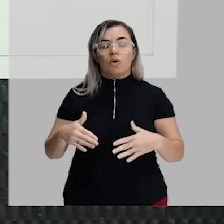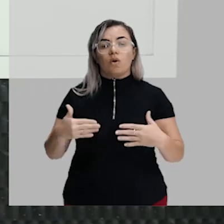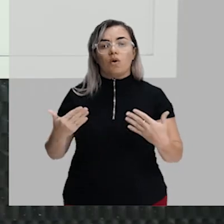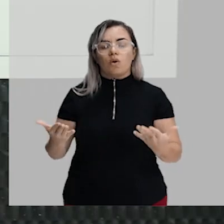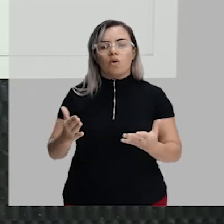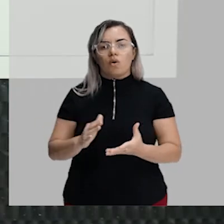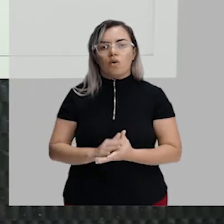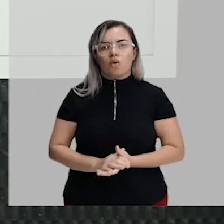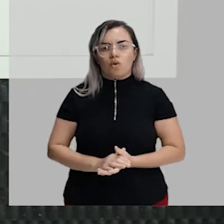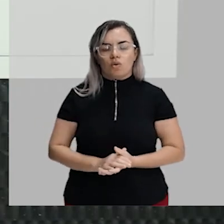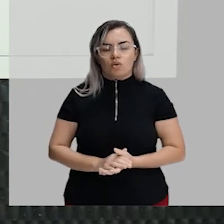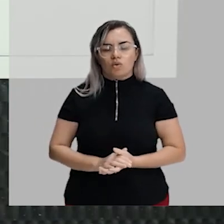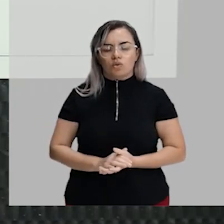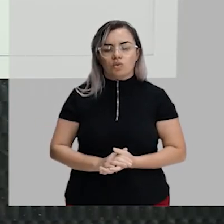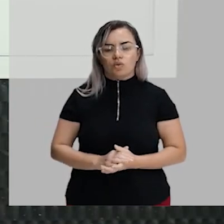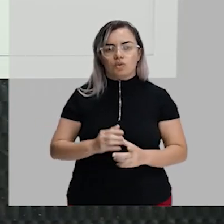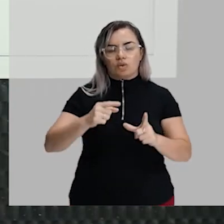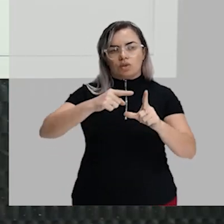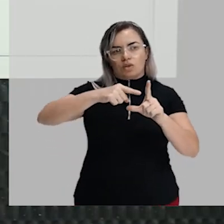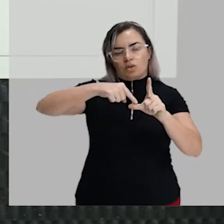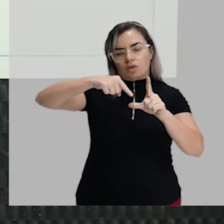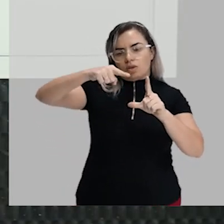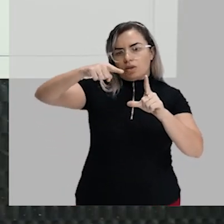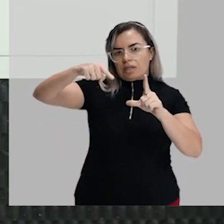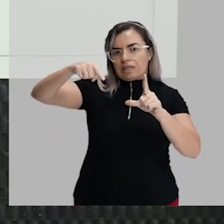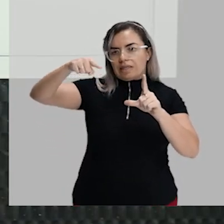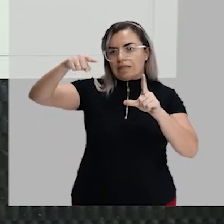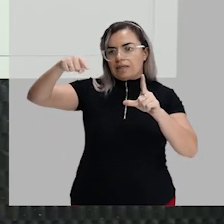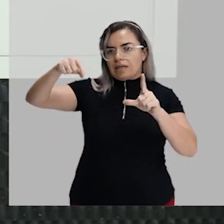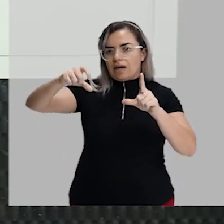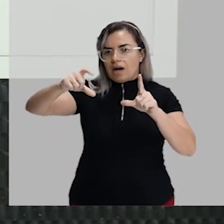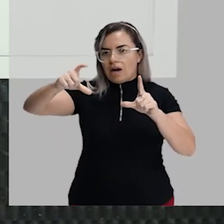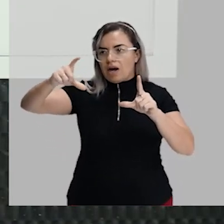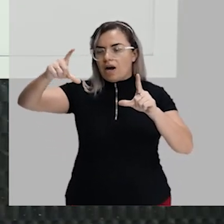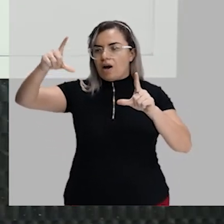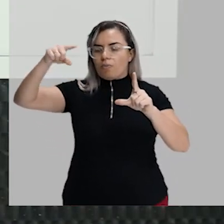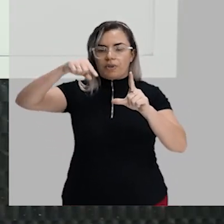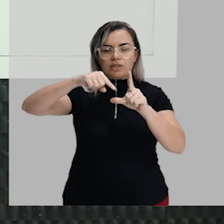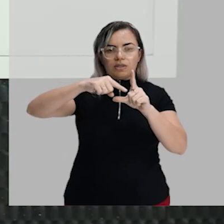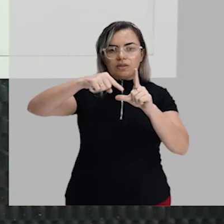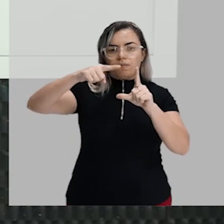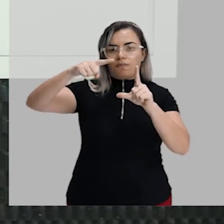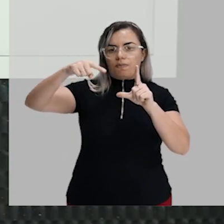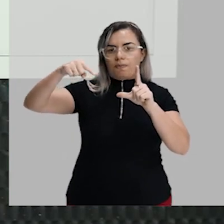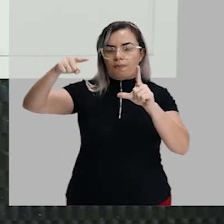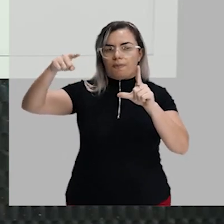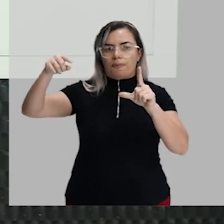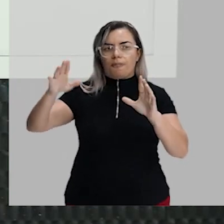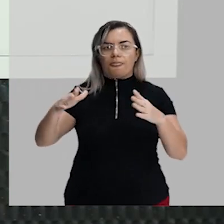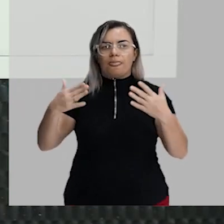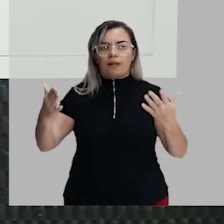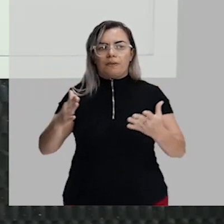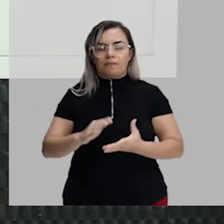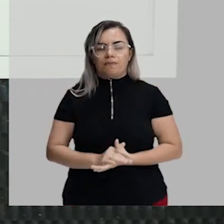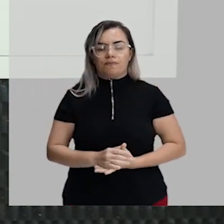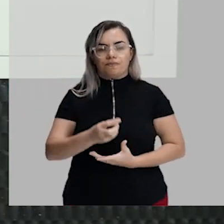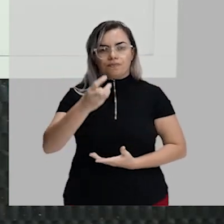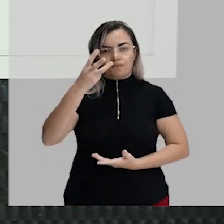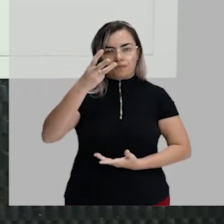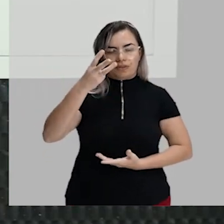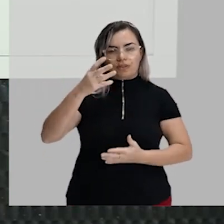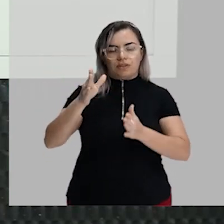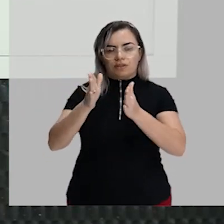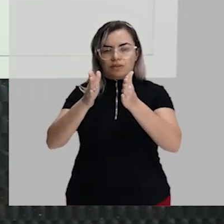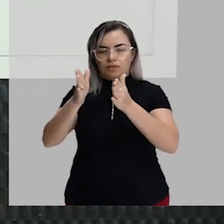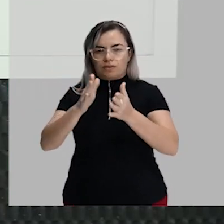gráficos são crescentes, são 3 intervalos, né, onde os gráficos eles são crescentes, quer dizer aí que nesses intervalos nós